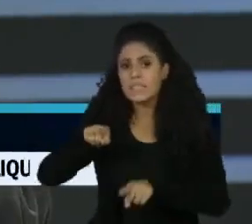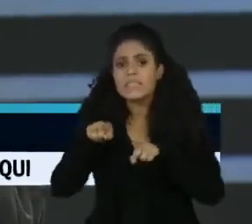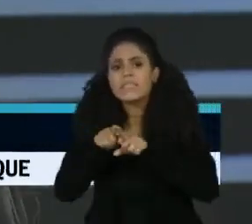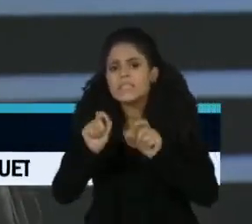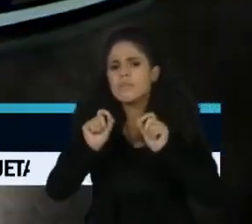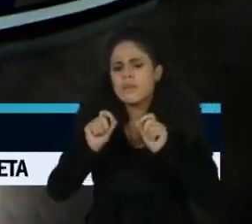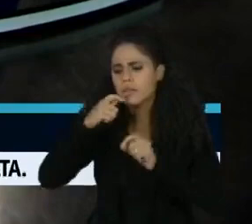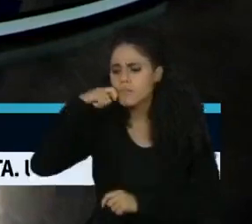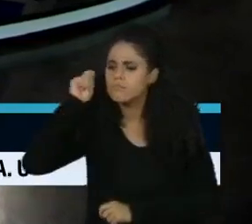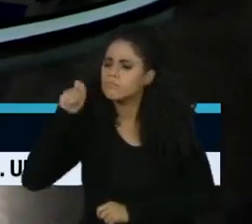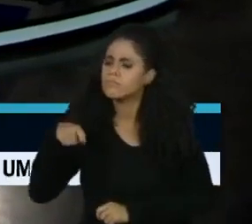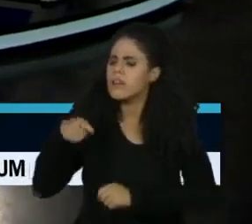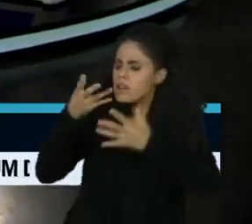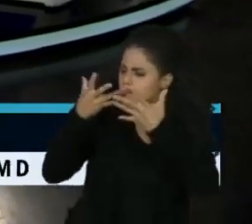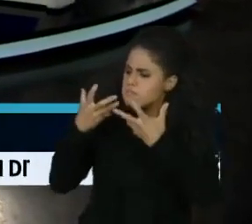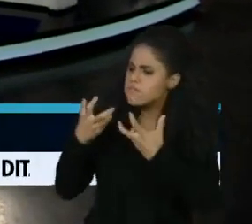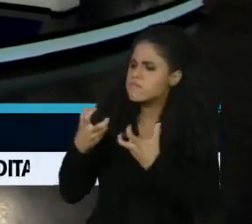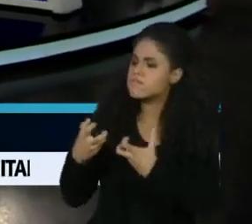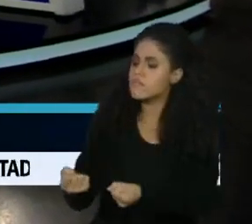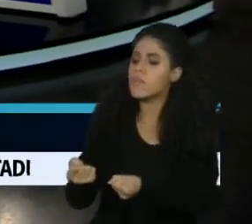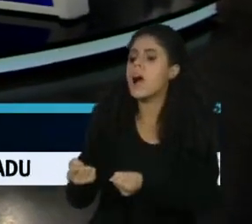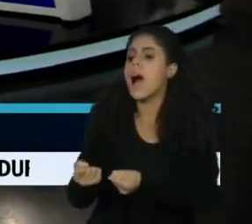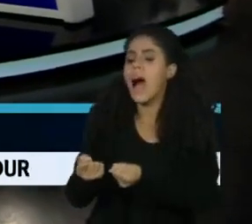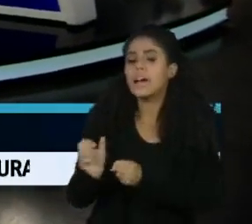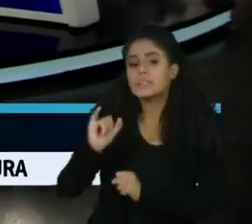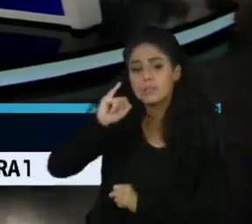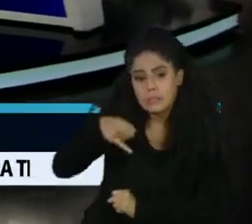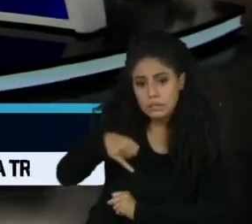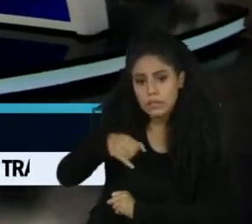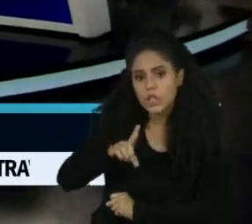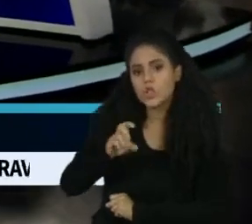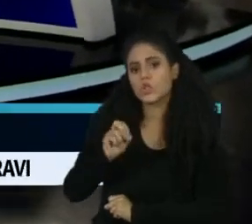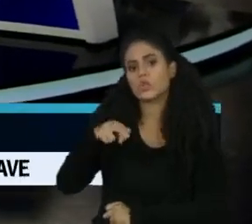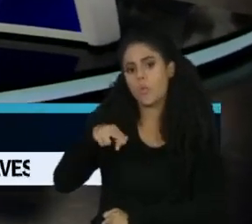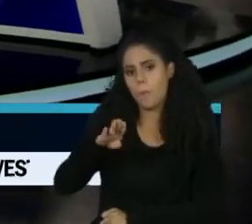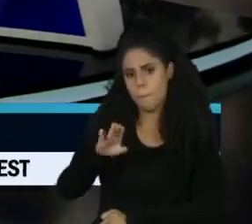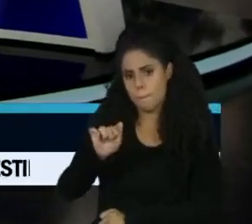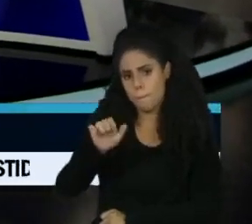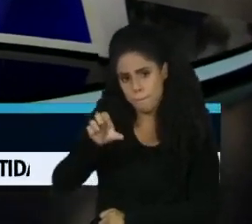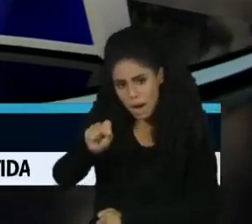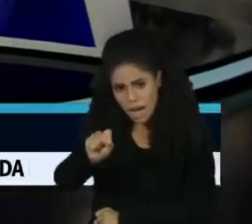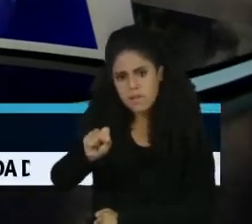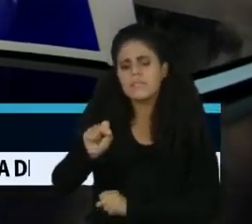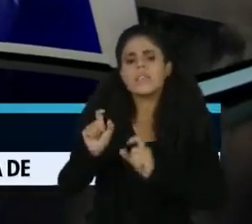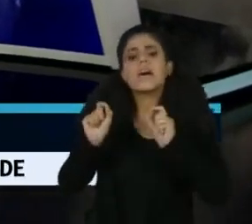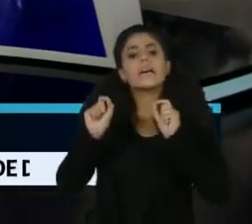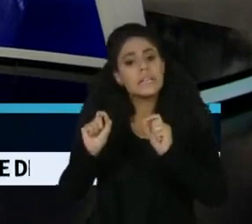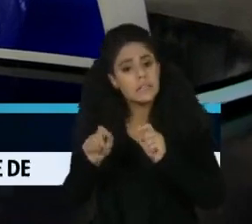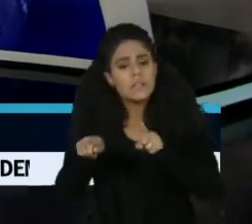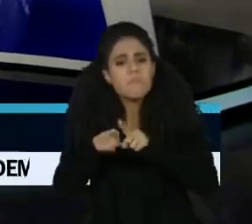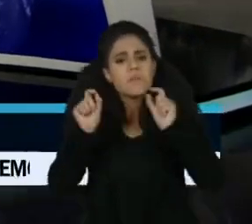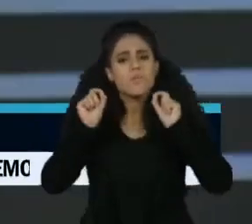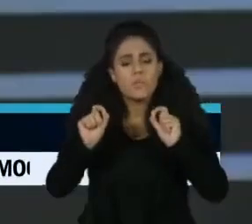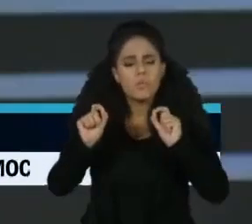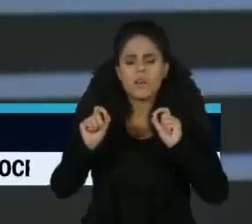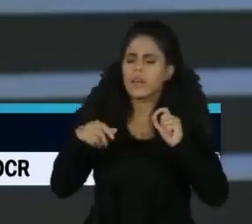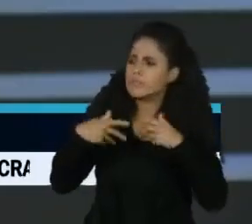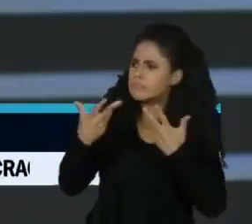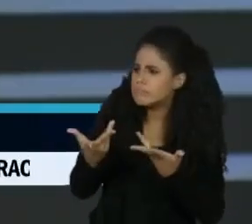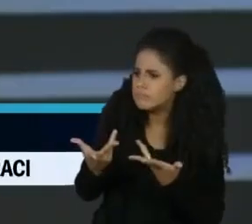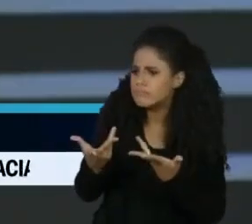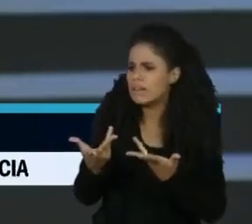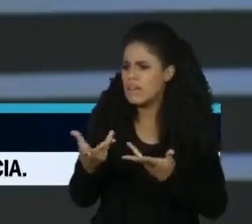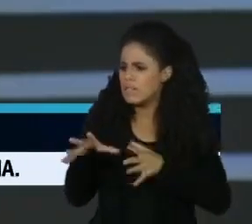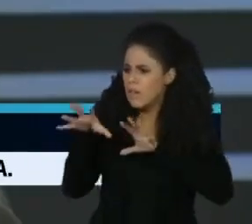Ucrânia aceite a independência de Donbass, que está colado na Rússia e é